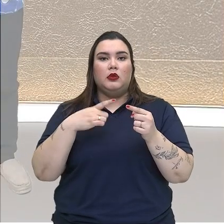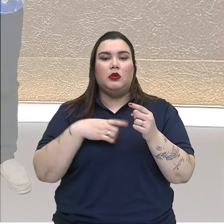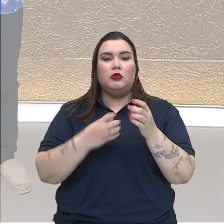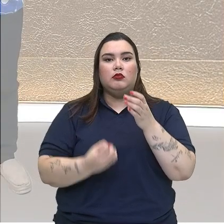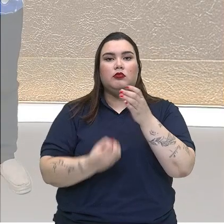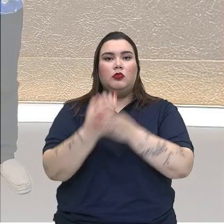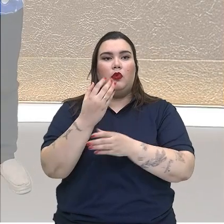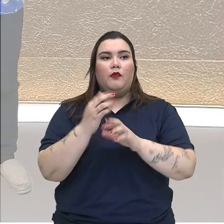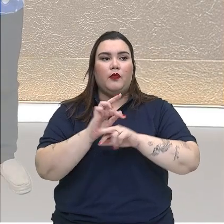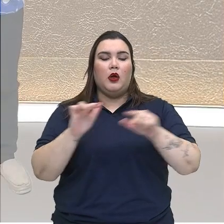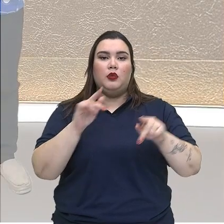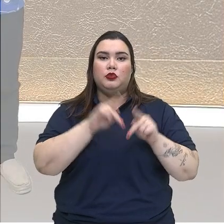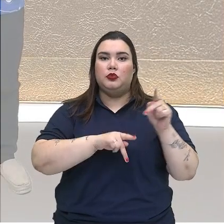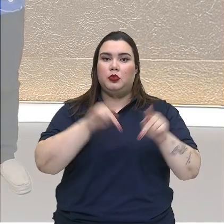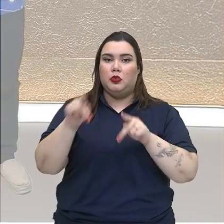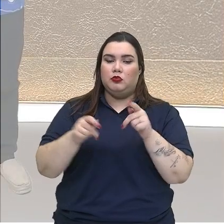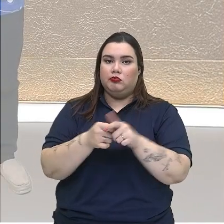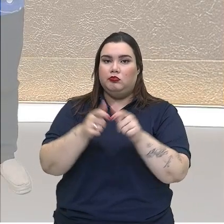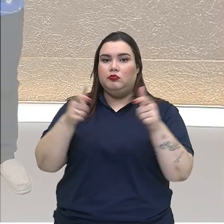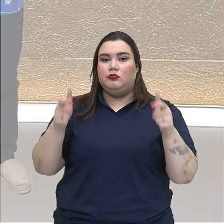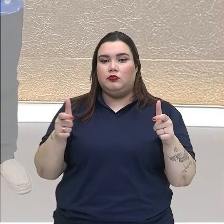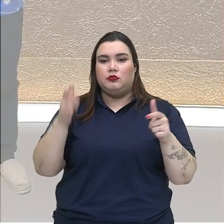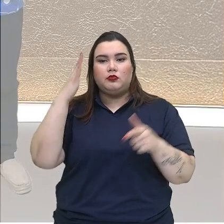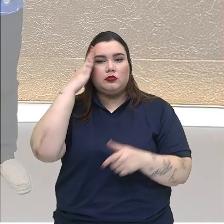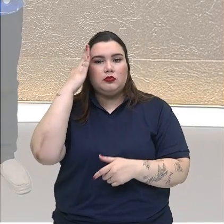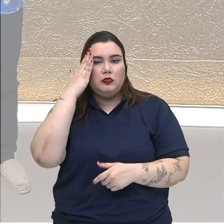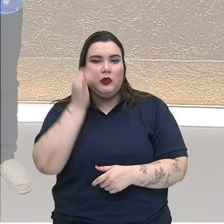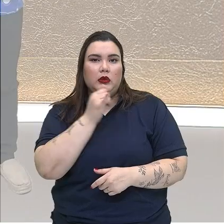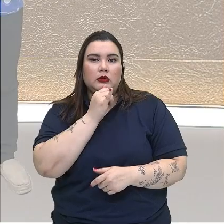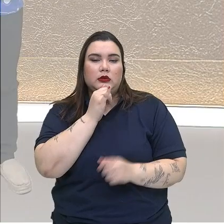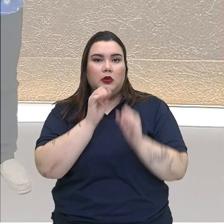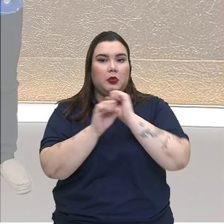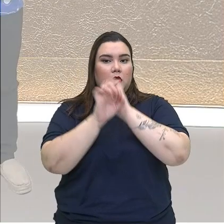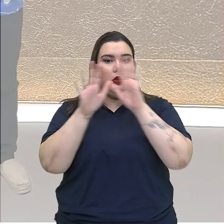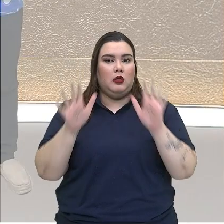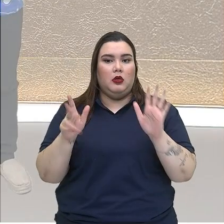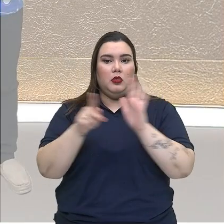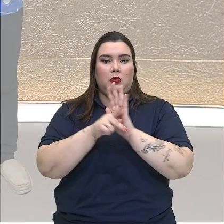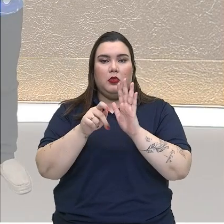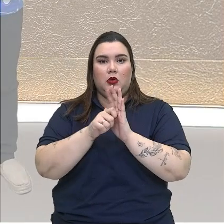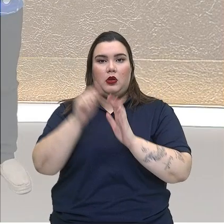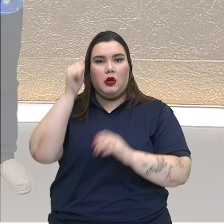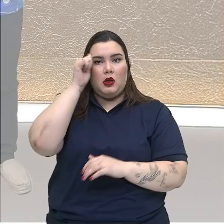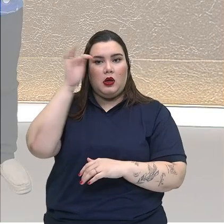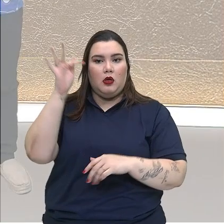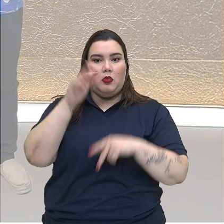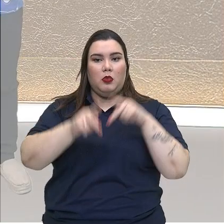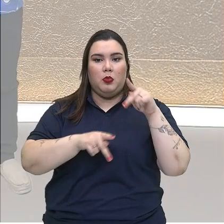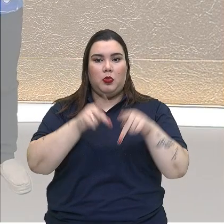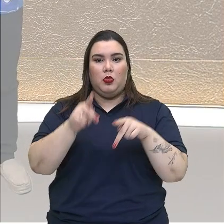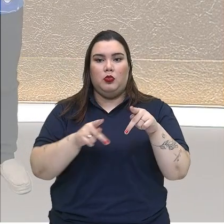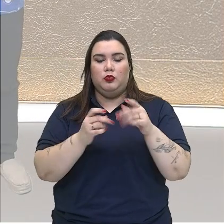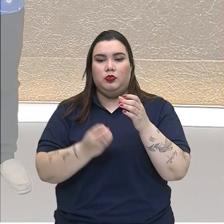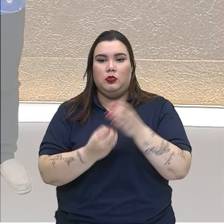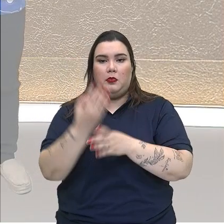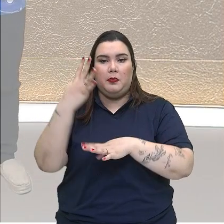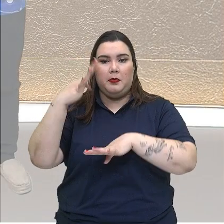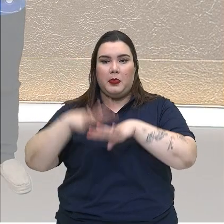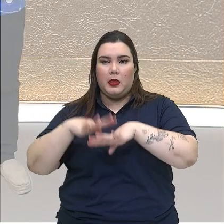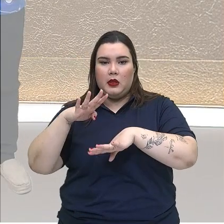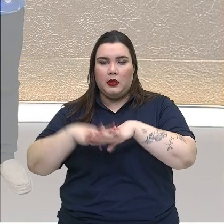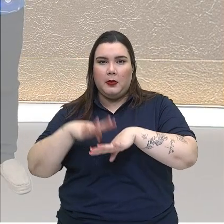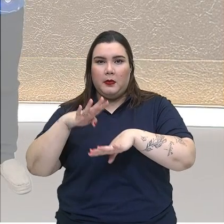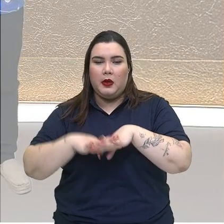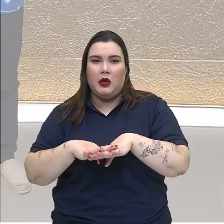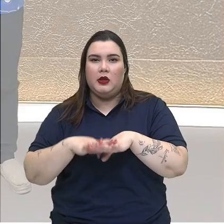grandes civilizações. Sabe um exemplo também bem clássico da África, de uma civilização que desenvolveu matemática,